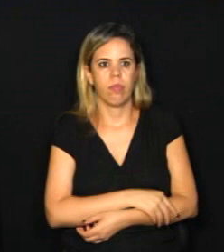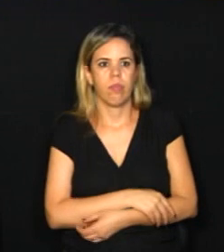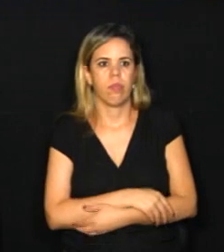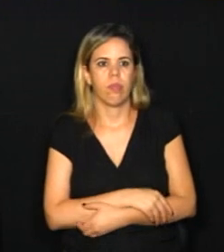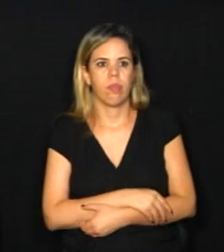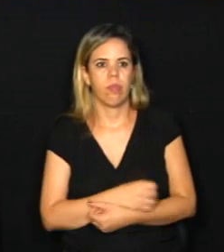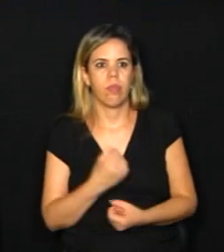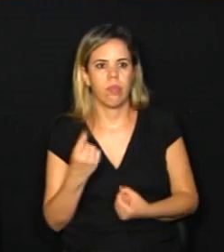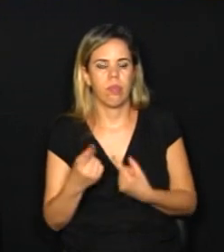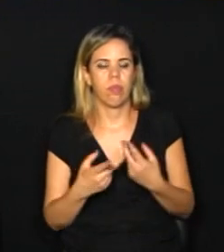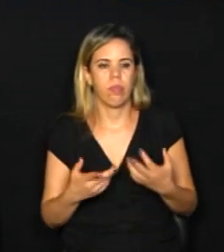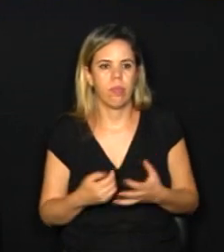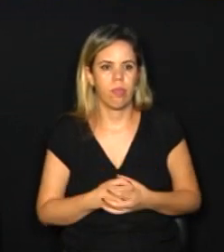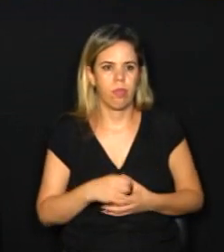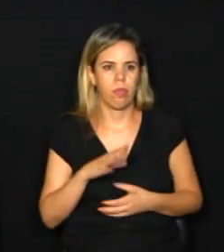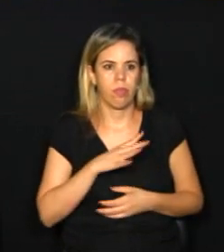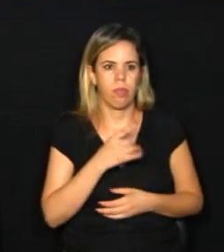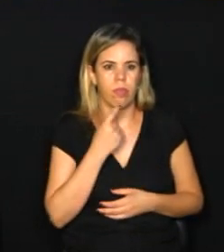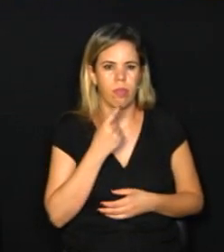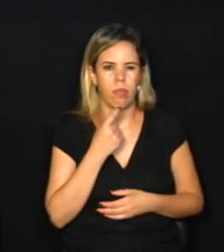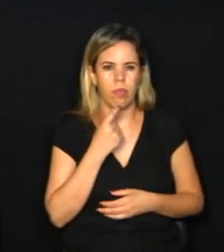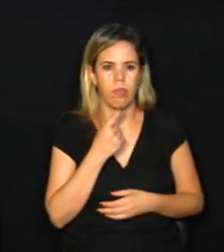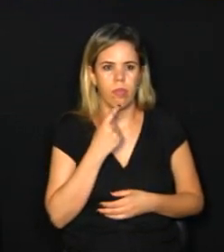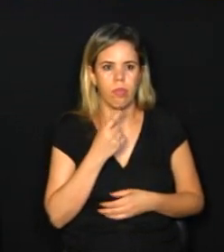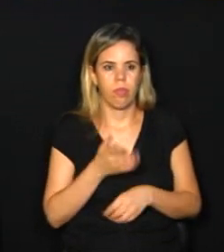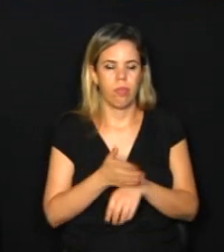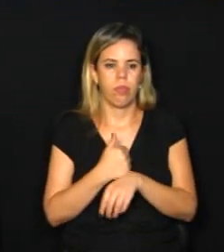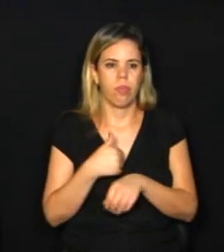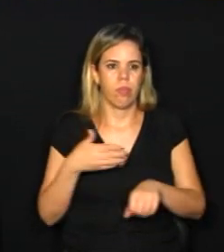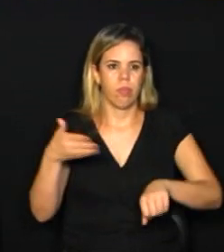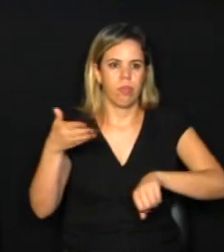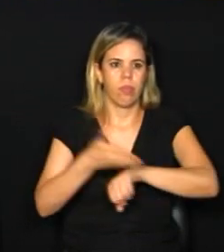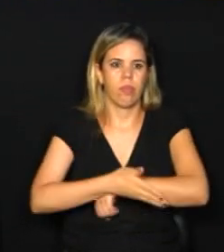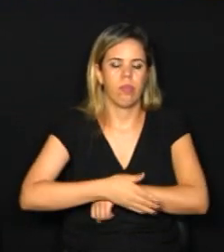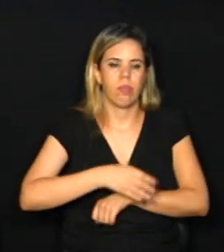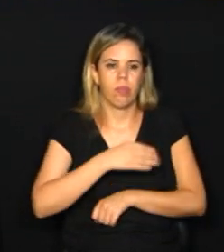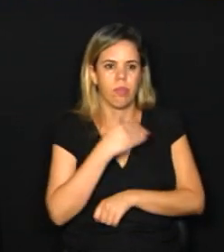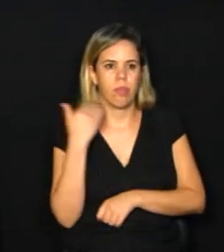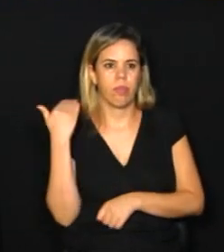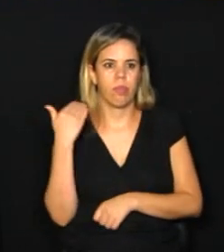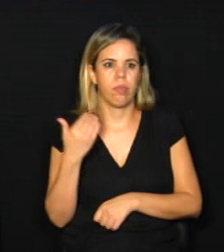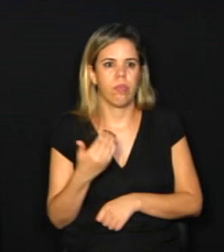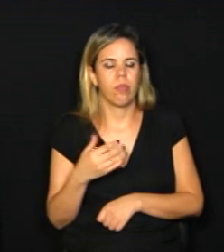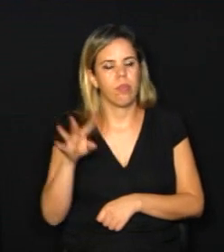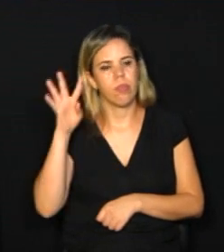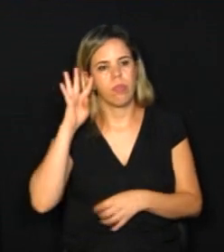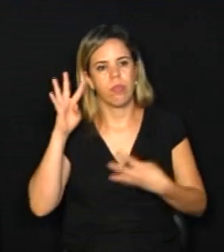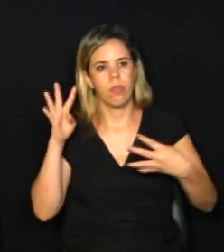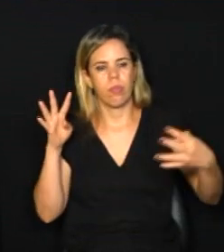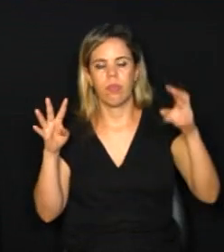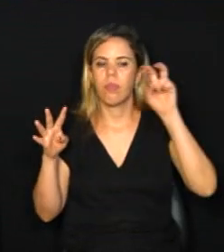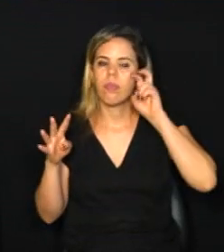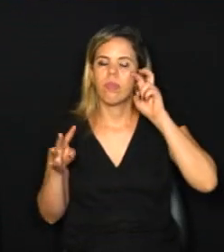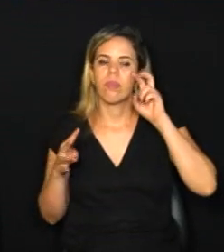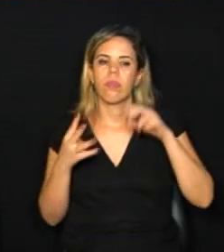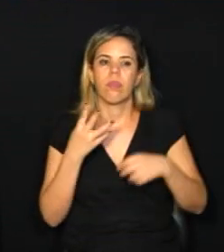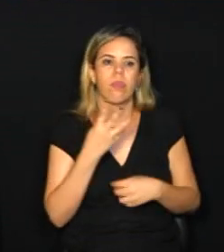aos casos na cidade de Campinas, antes da gente entrar nas mortes, de quarta para quinta-feira foram